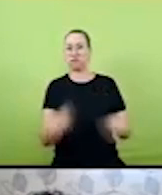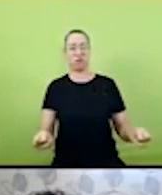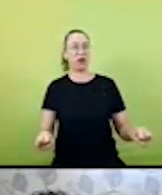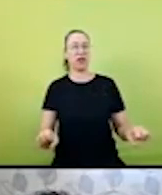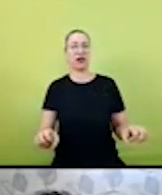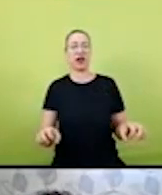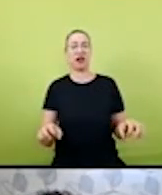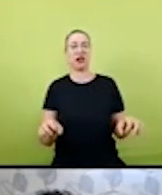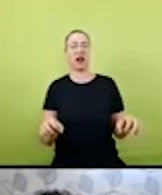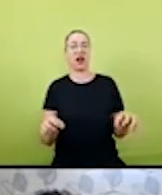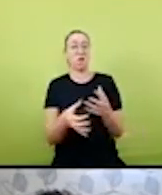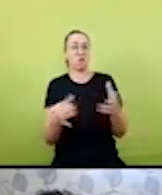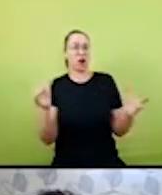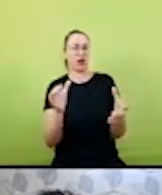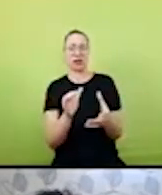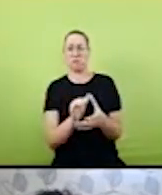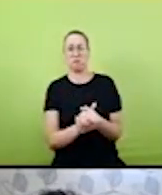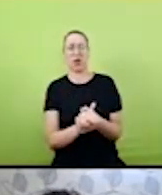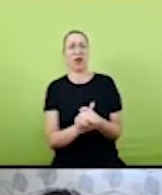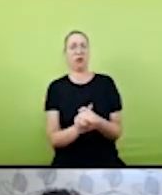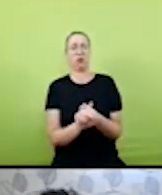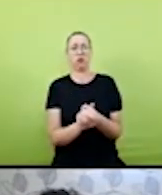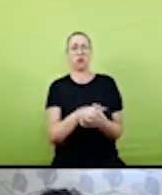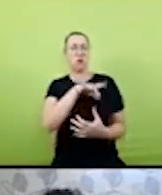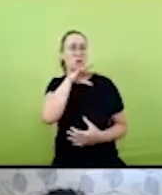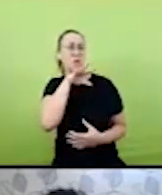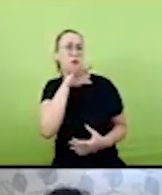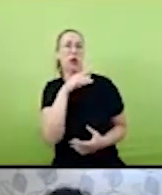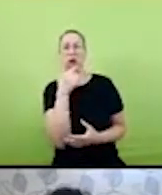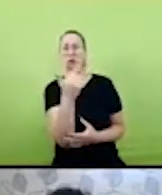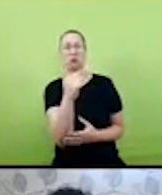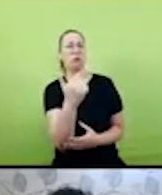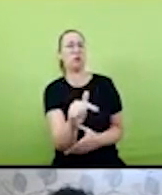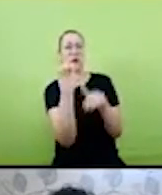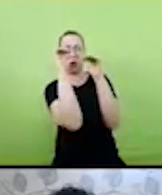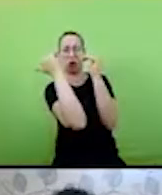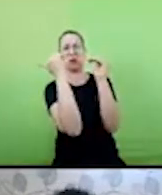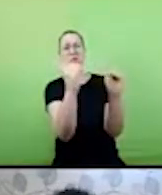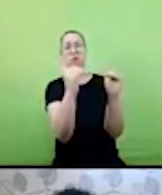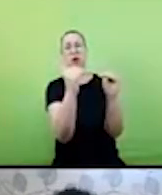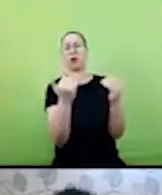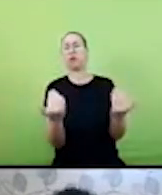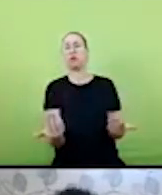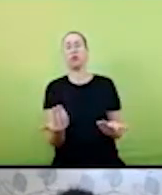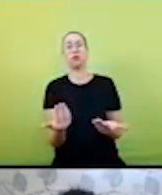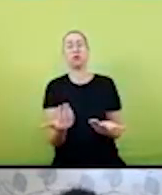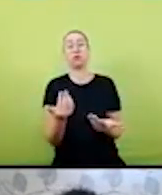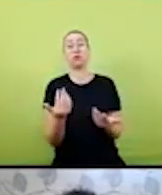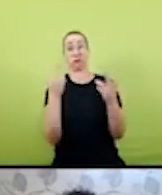é opressor, um relacionamento onde não há parceria, onde não há respeito, e muitas mulheres, quando